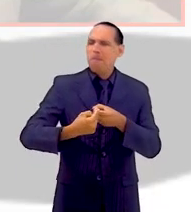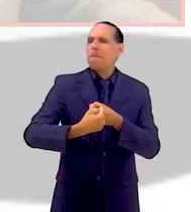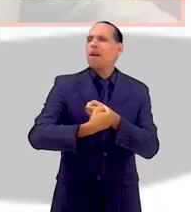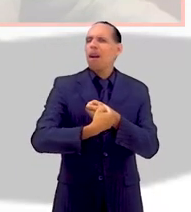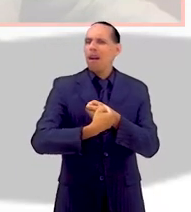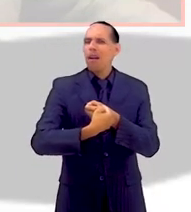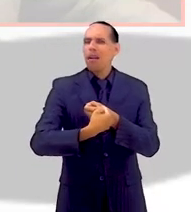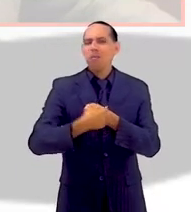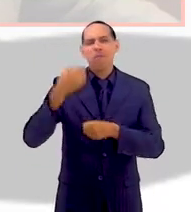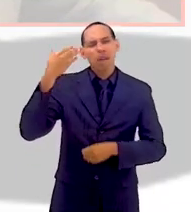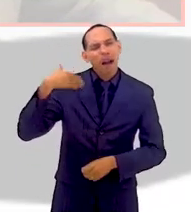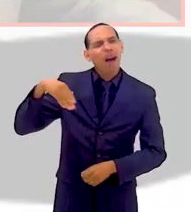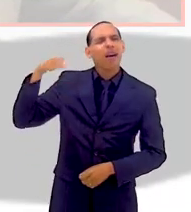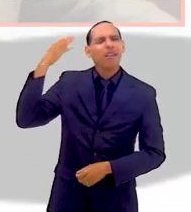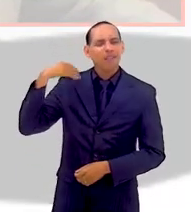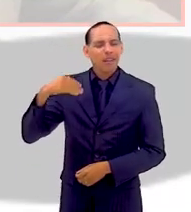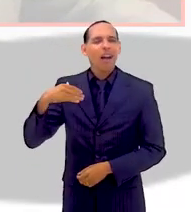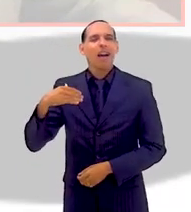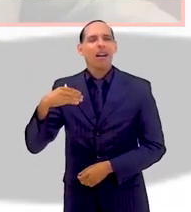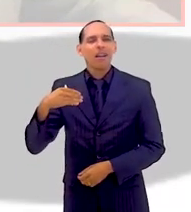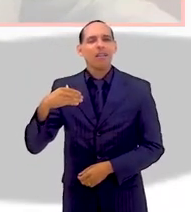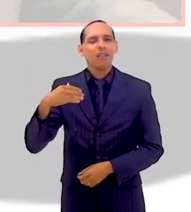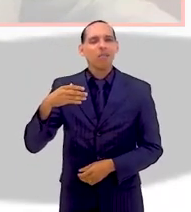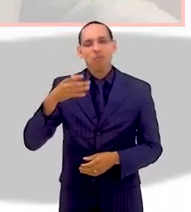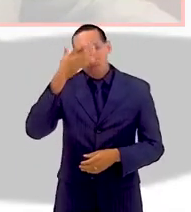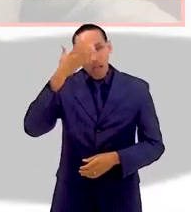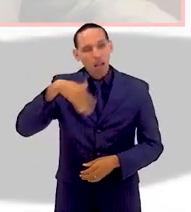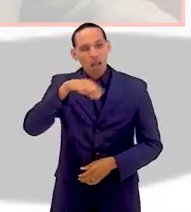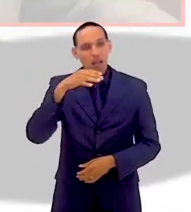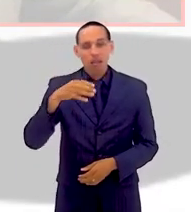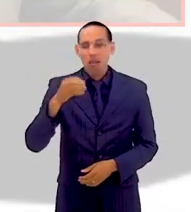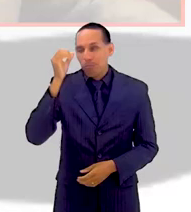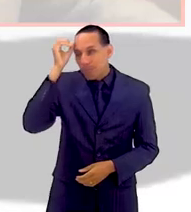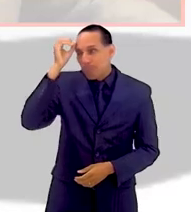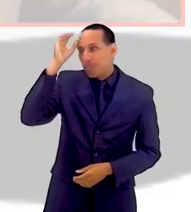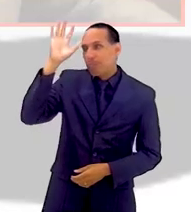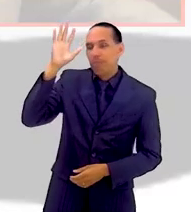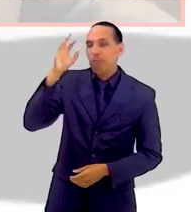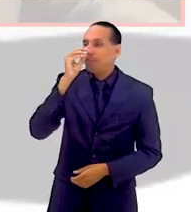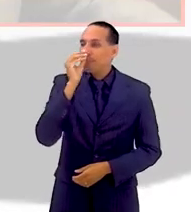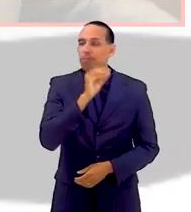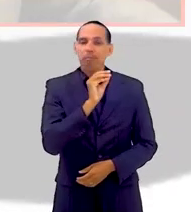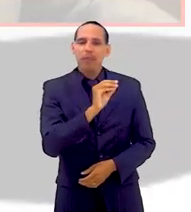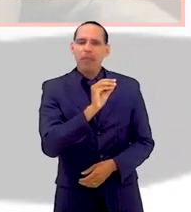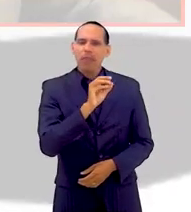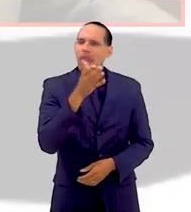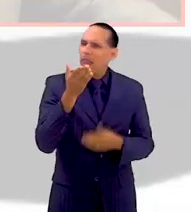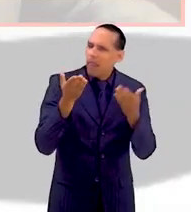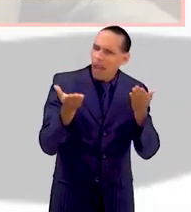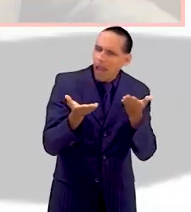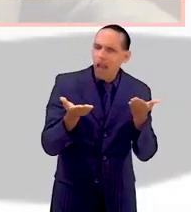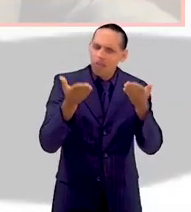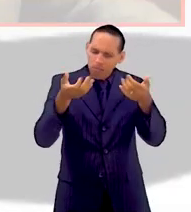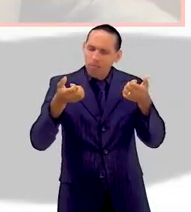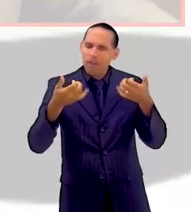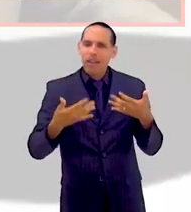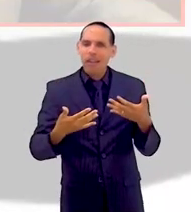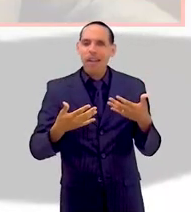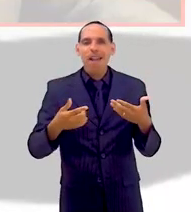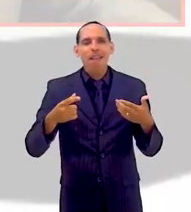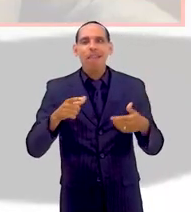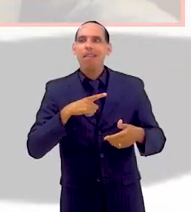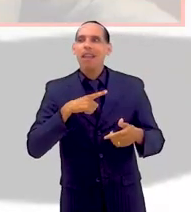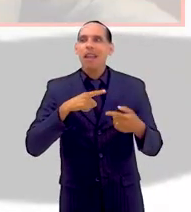que historicamente já foi em outrora tão esquecido, eu queria que você discorresse um pouco mais sobre isso, contasse para nós, além assim, do Vale do